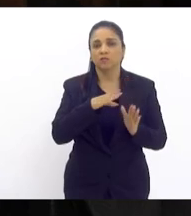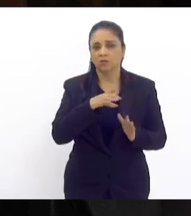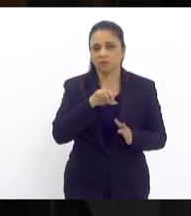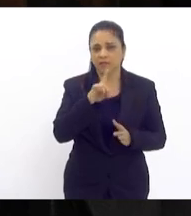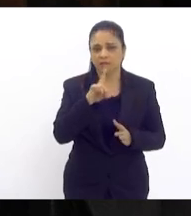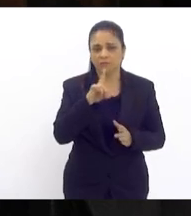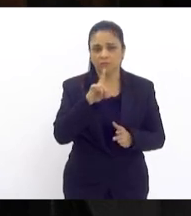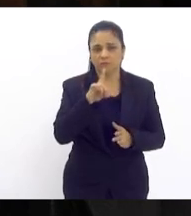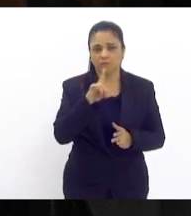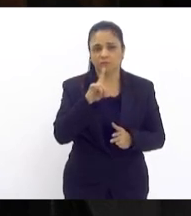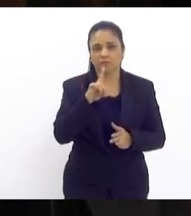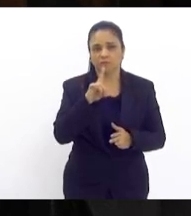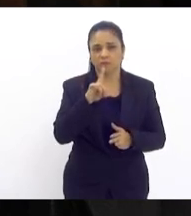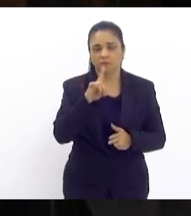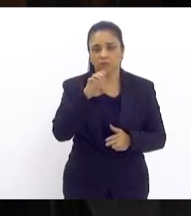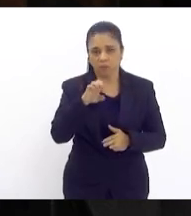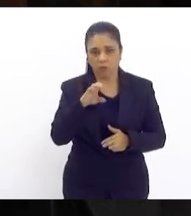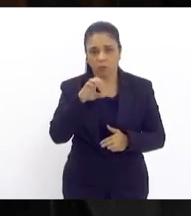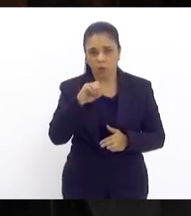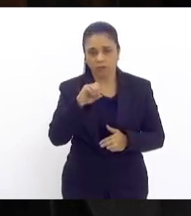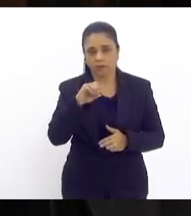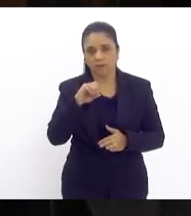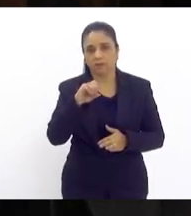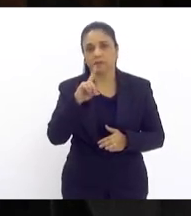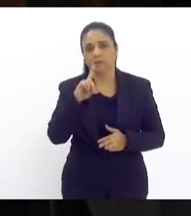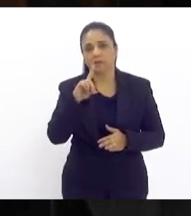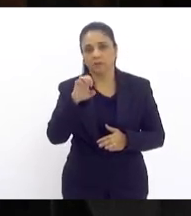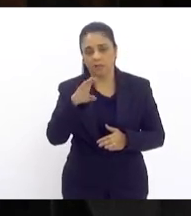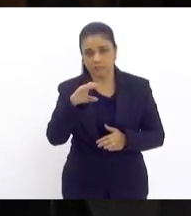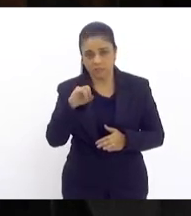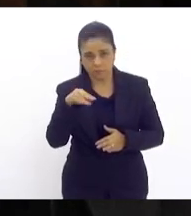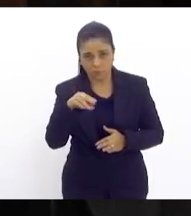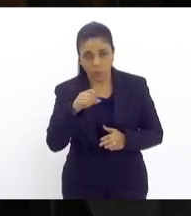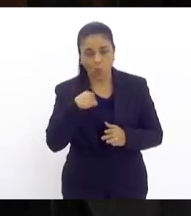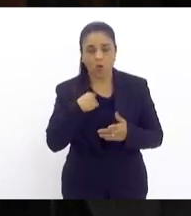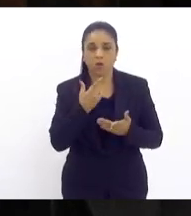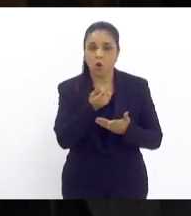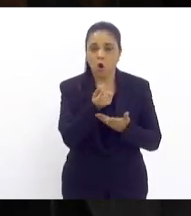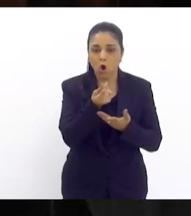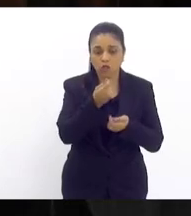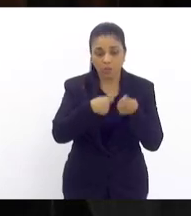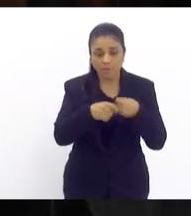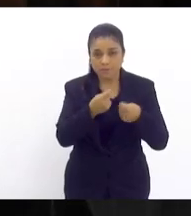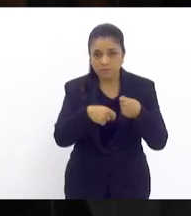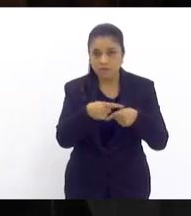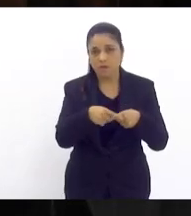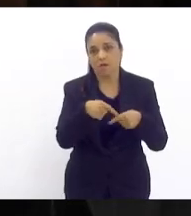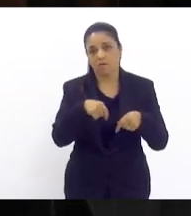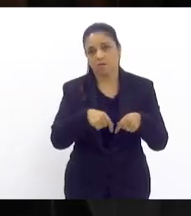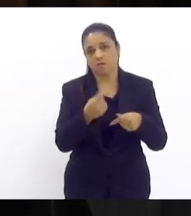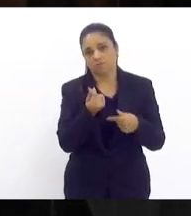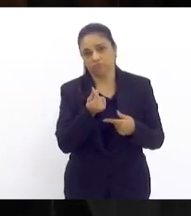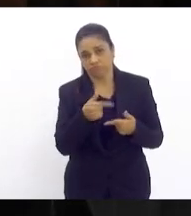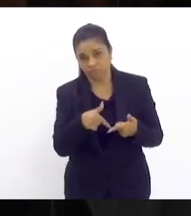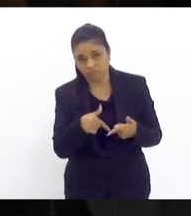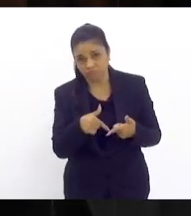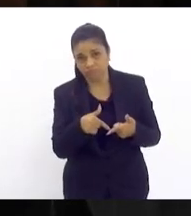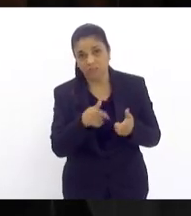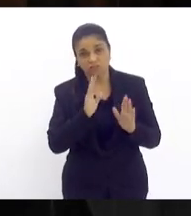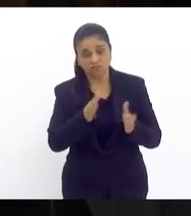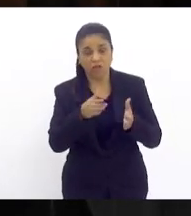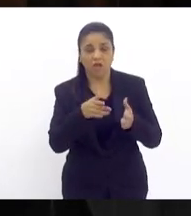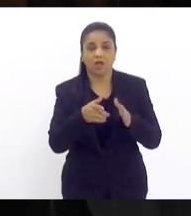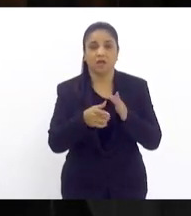alérgica tem tido a cultura de economizar uma verdadeira Fortuna fruto da economia da austeridade isso aconteceu na última